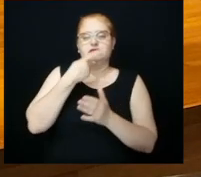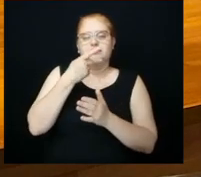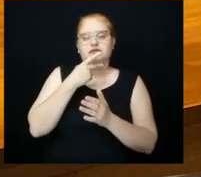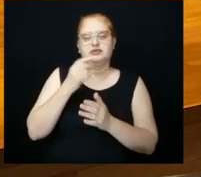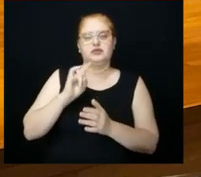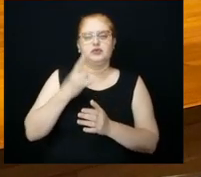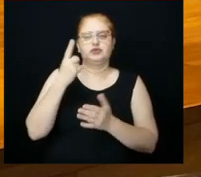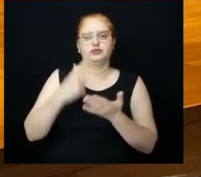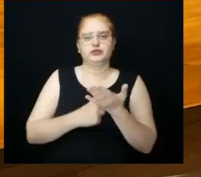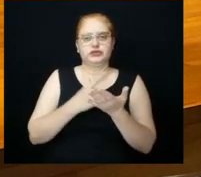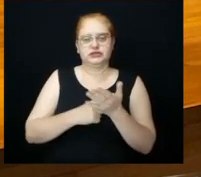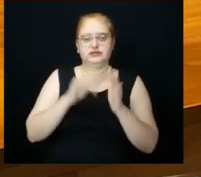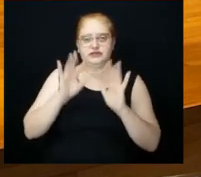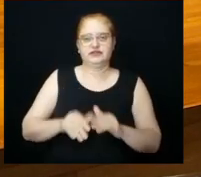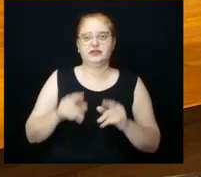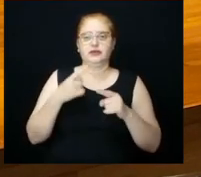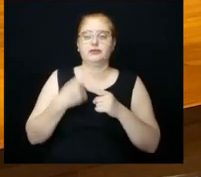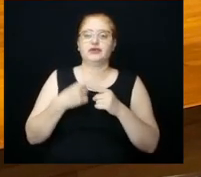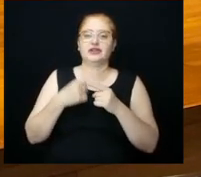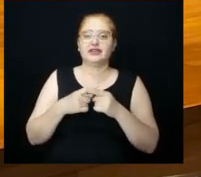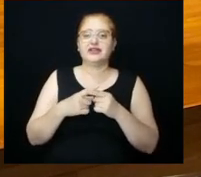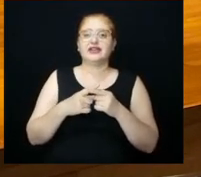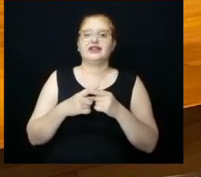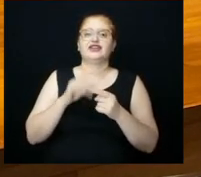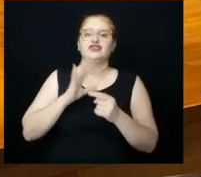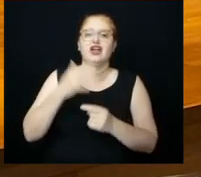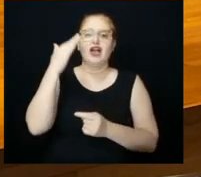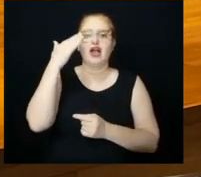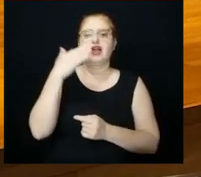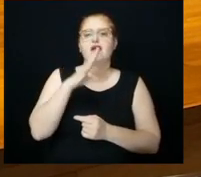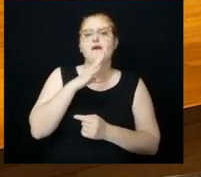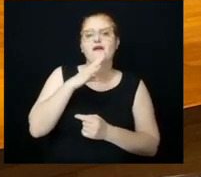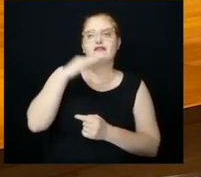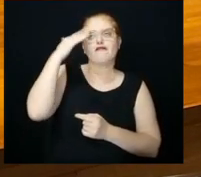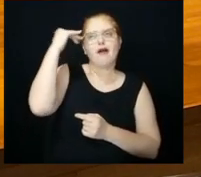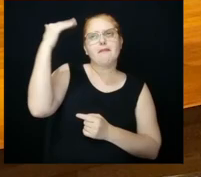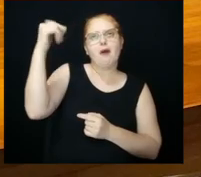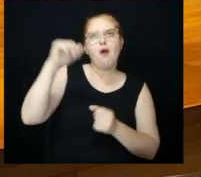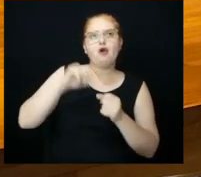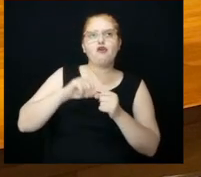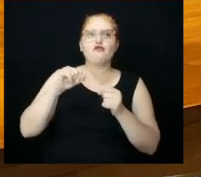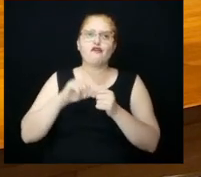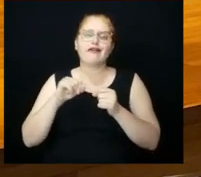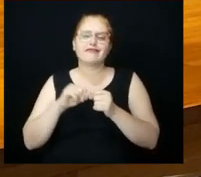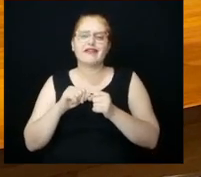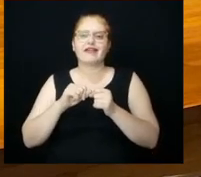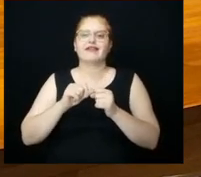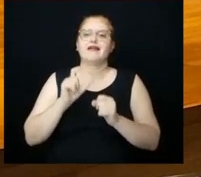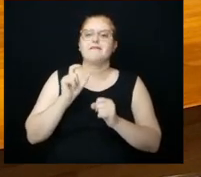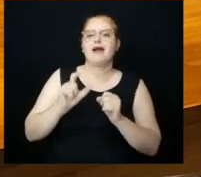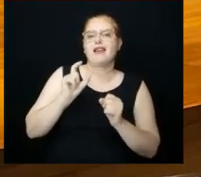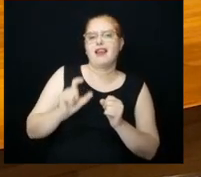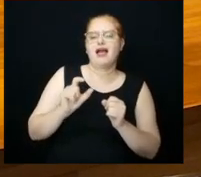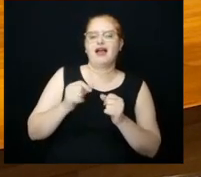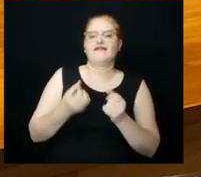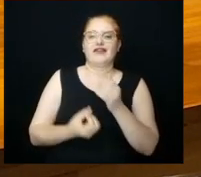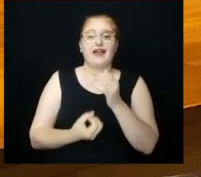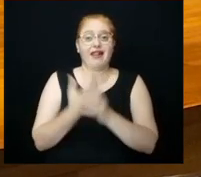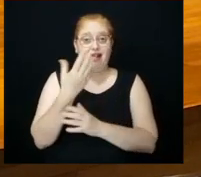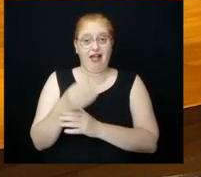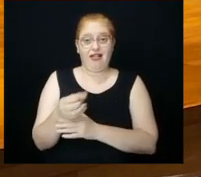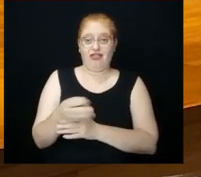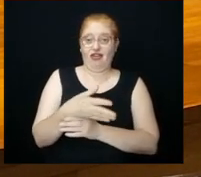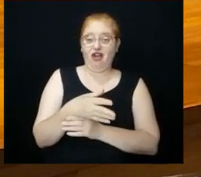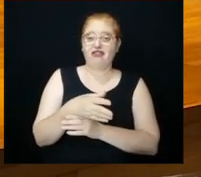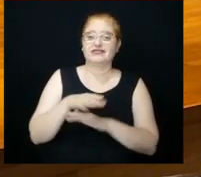falando dos últimos livros, que como ele ficou muito conhecido por fazer essa recriação de palavras, e que